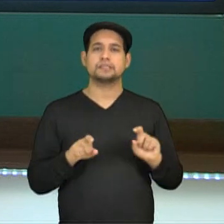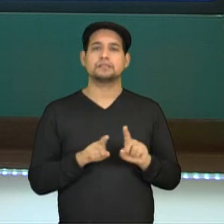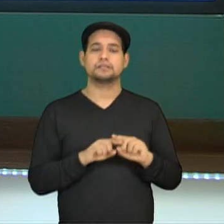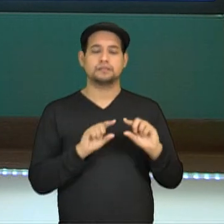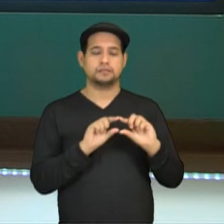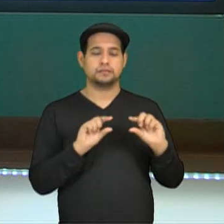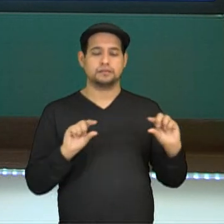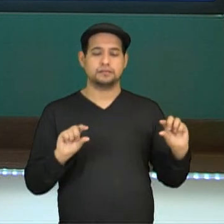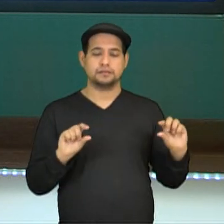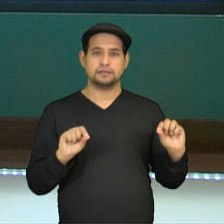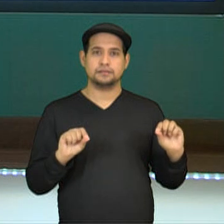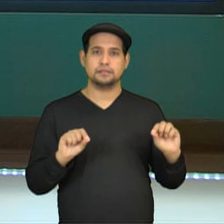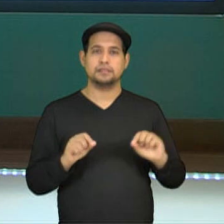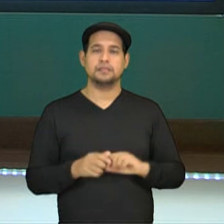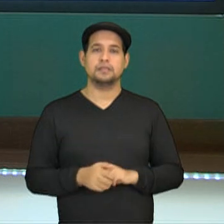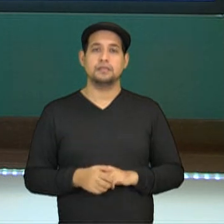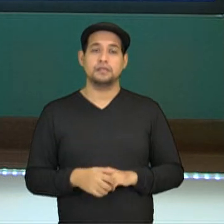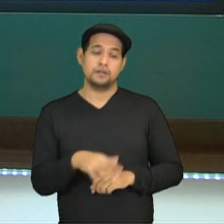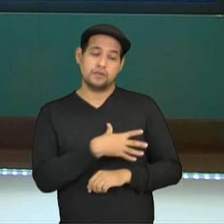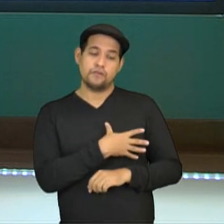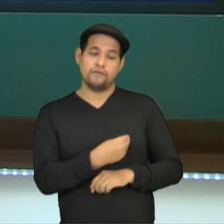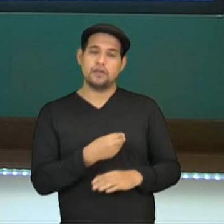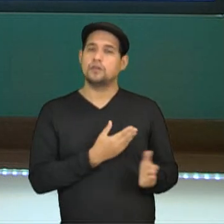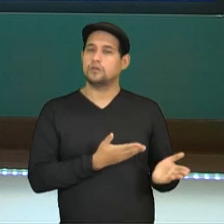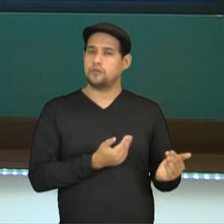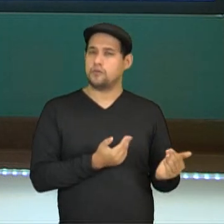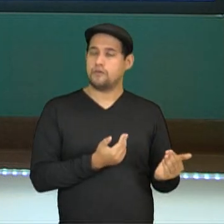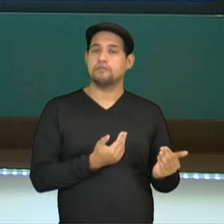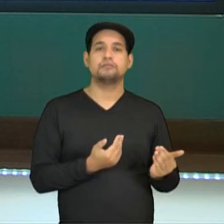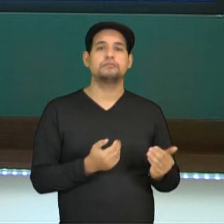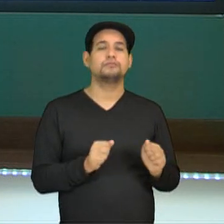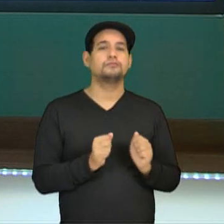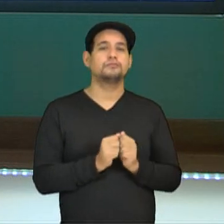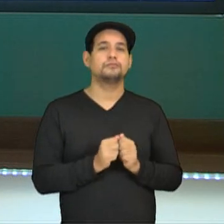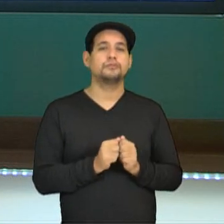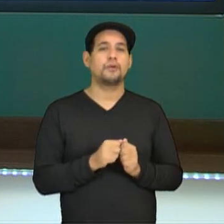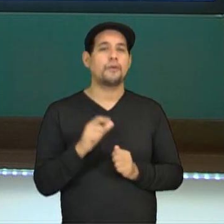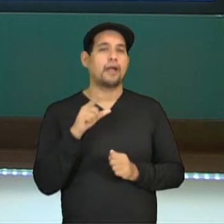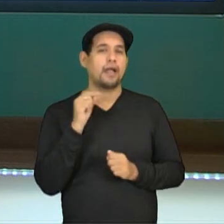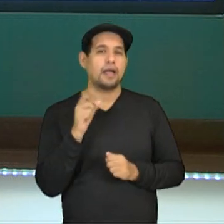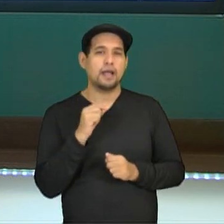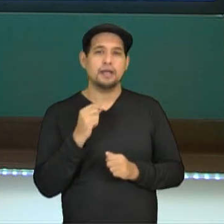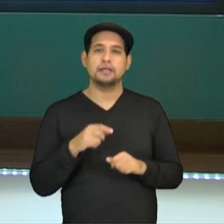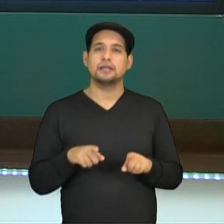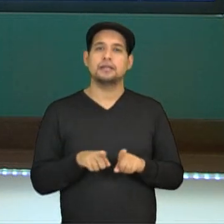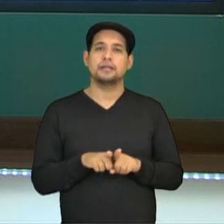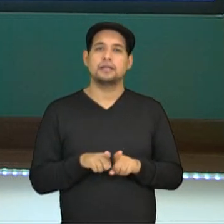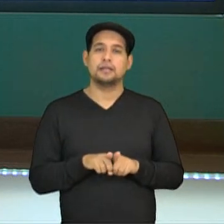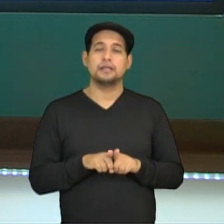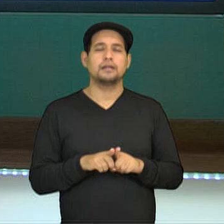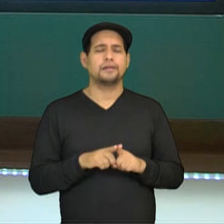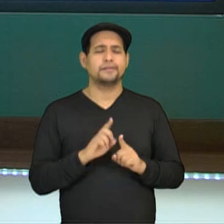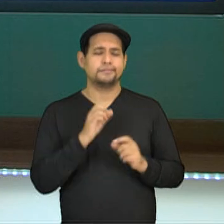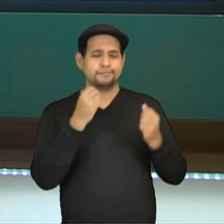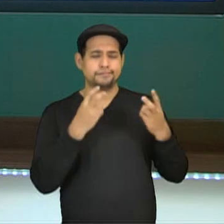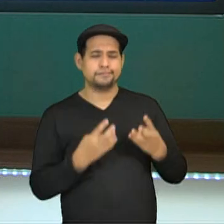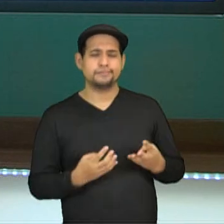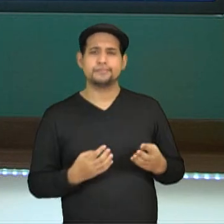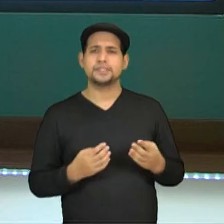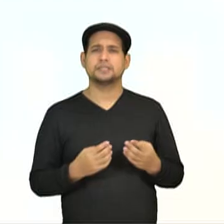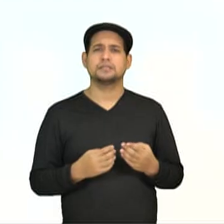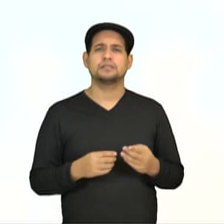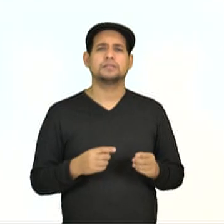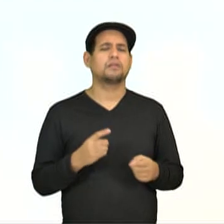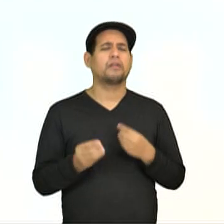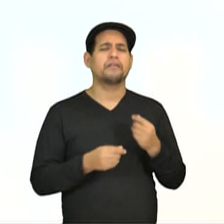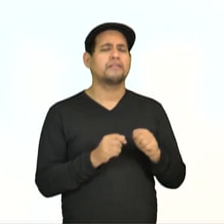no fragmento está ali: o filho mais novo, com o gato no seu colo, comentou desiludido: "Que vou eu